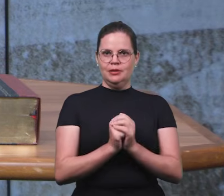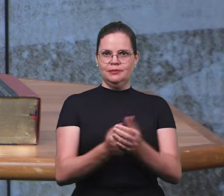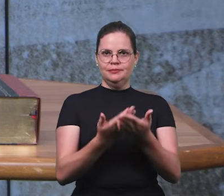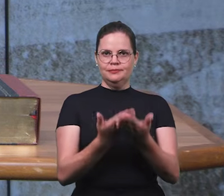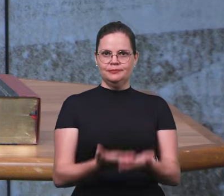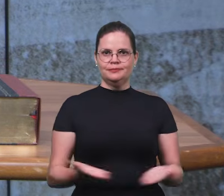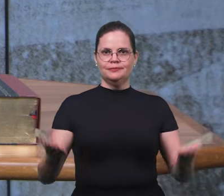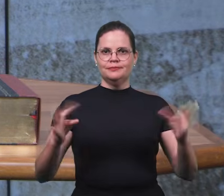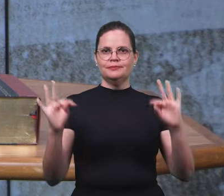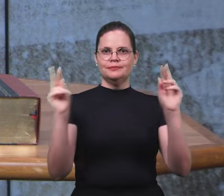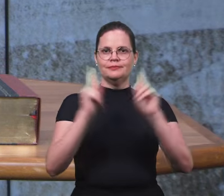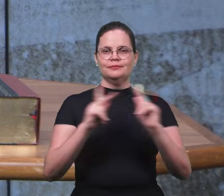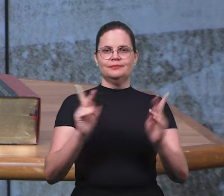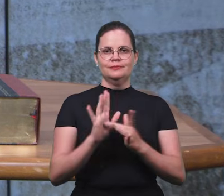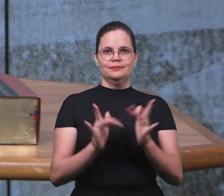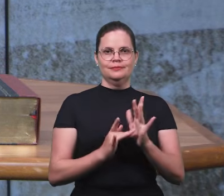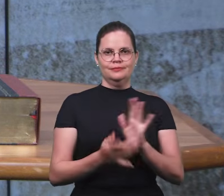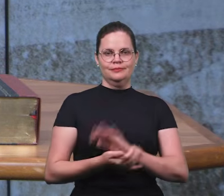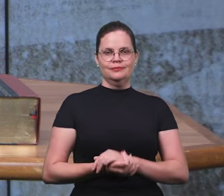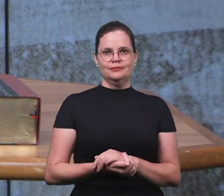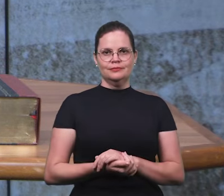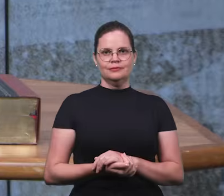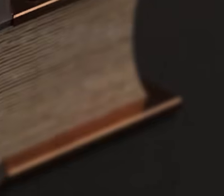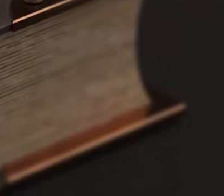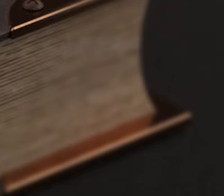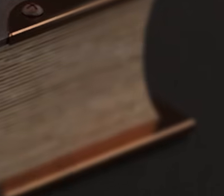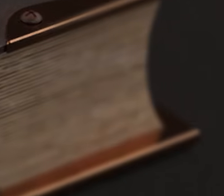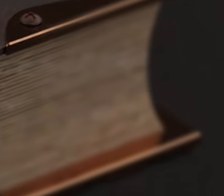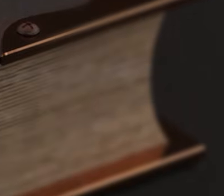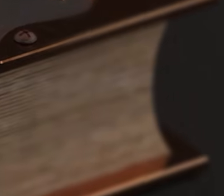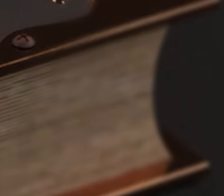a todos os irmãos a paz do Senhor Jesus.